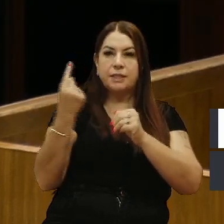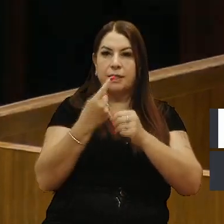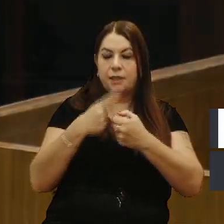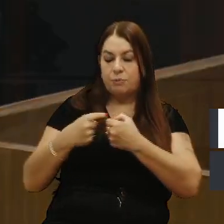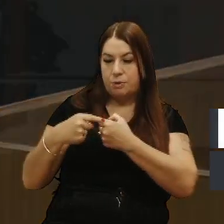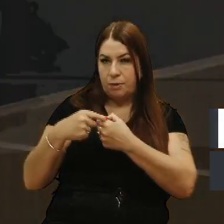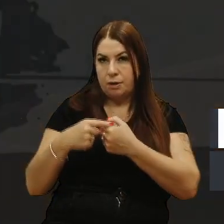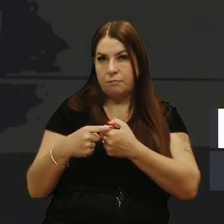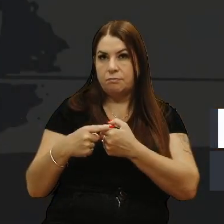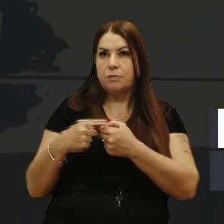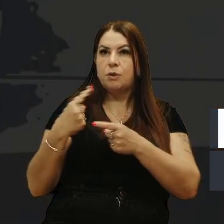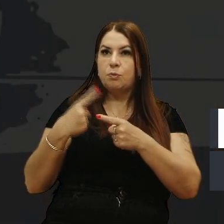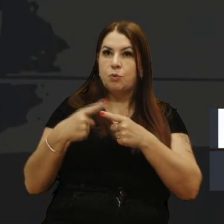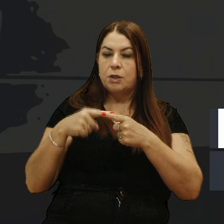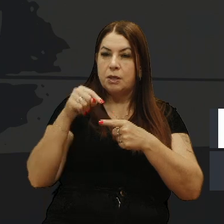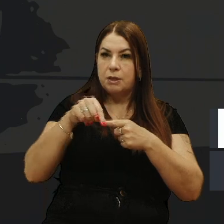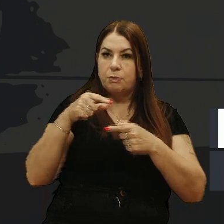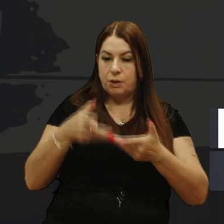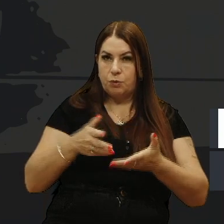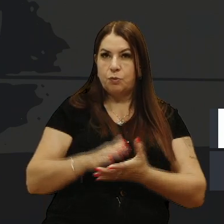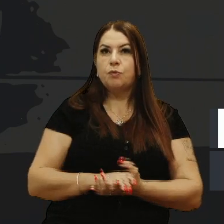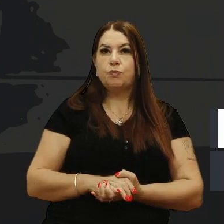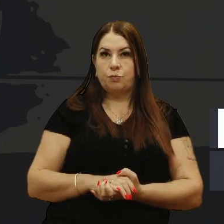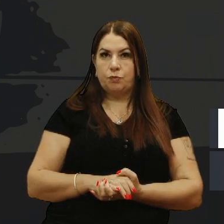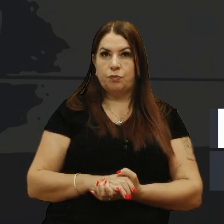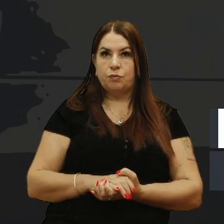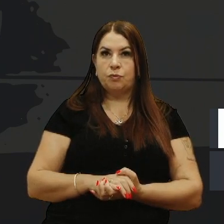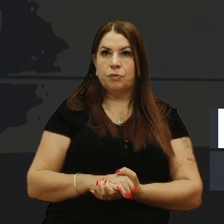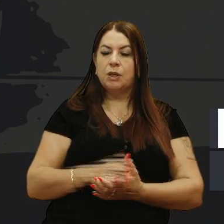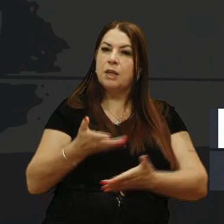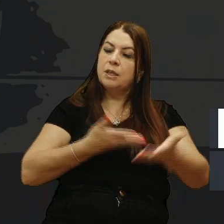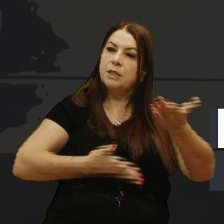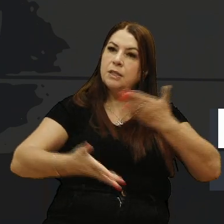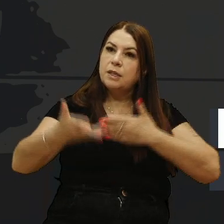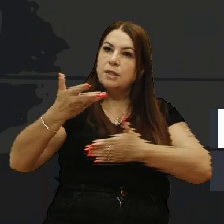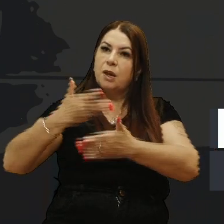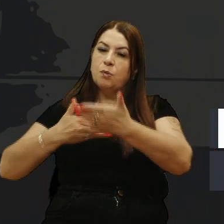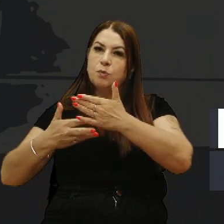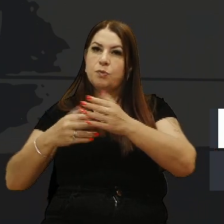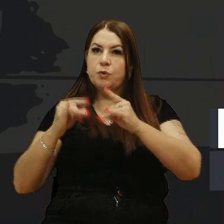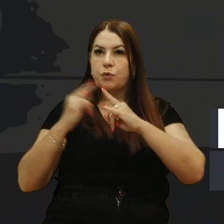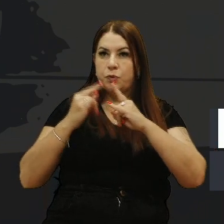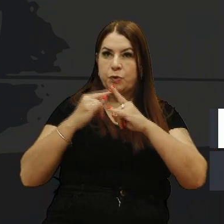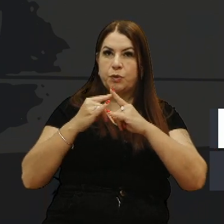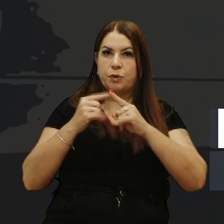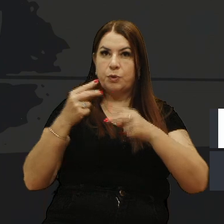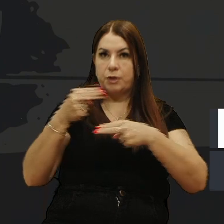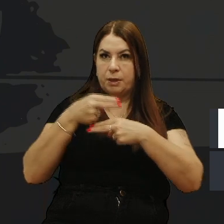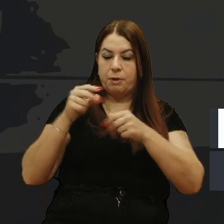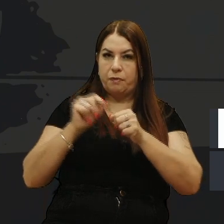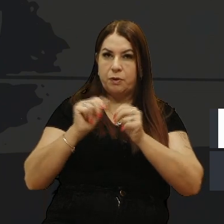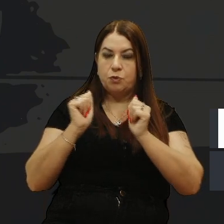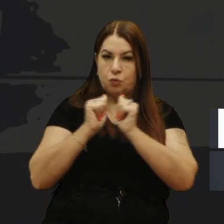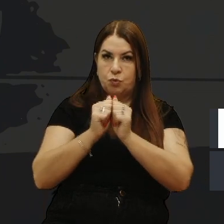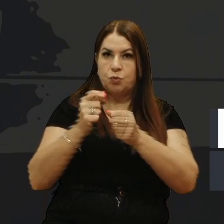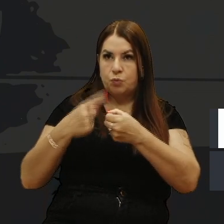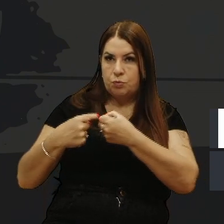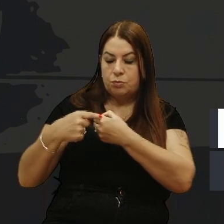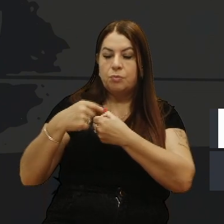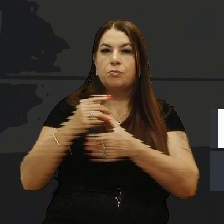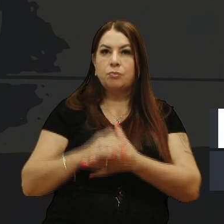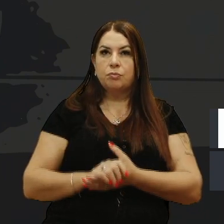municipal. Por que estamos aqui hoje? Nas interações institucionais que o SEBRAE realiza junto aos